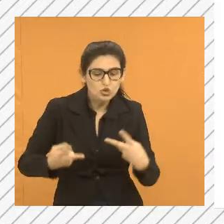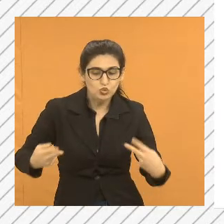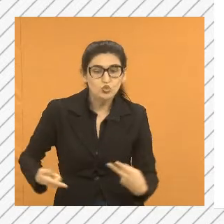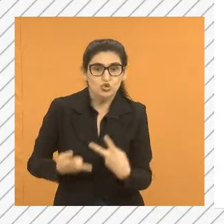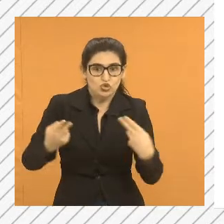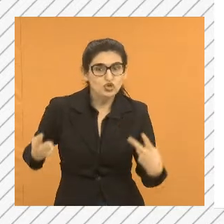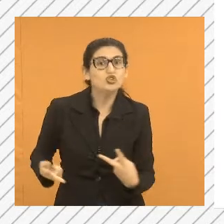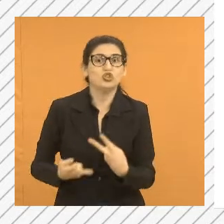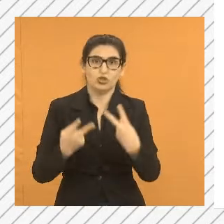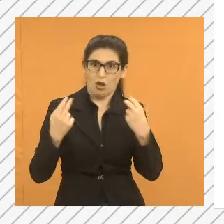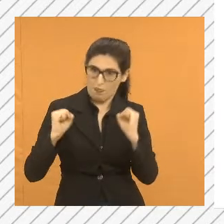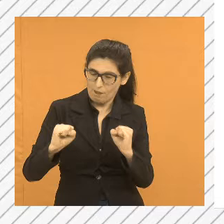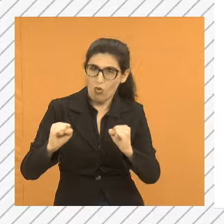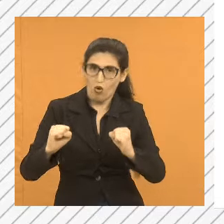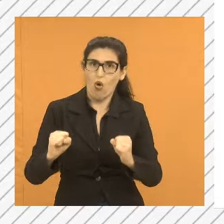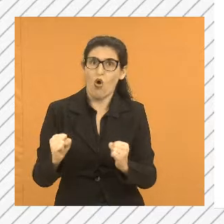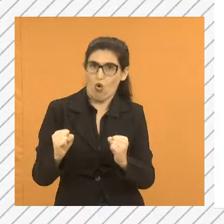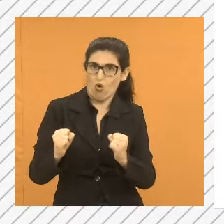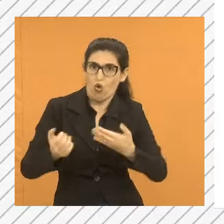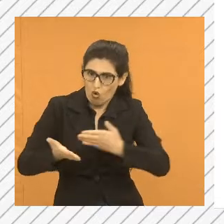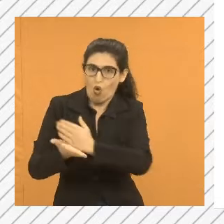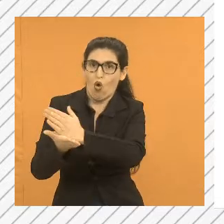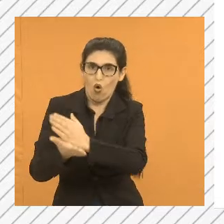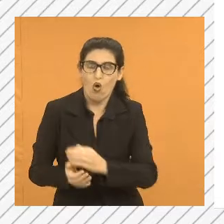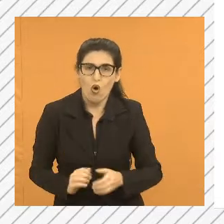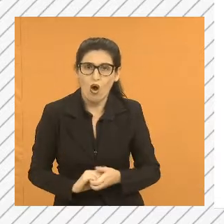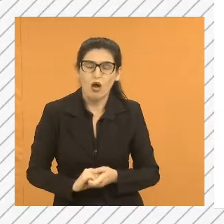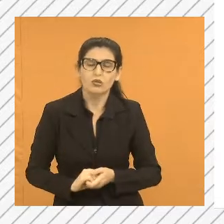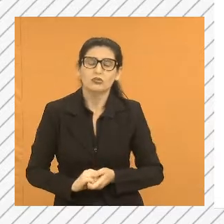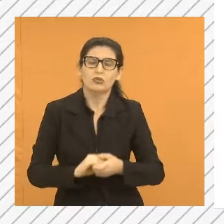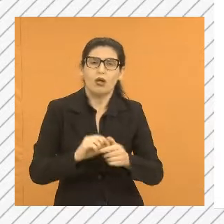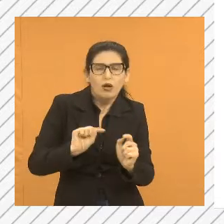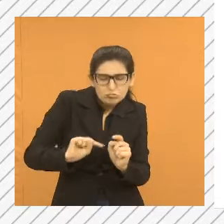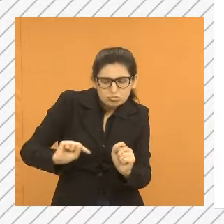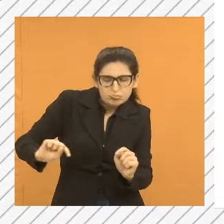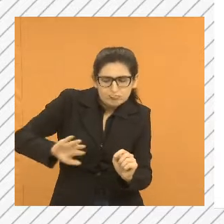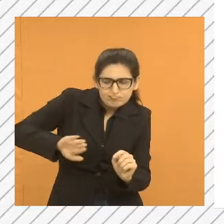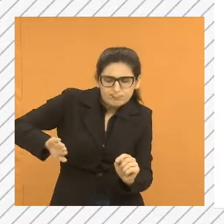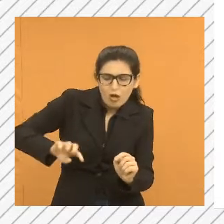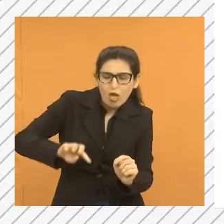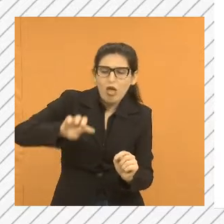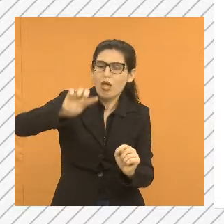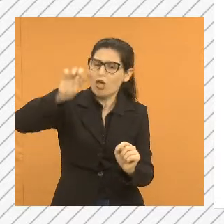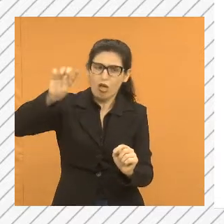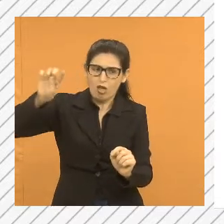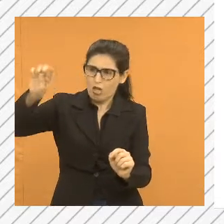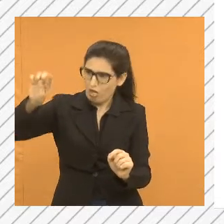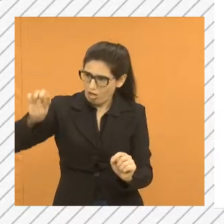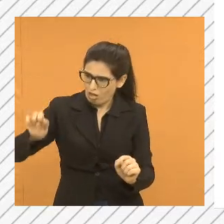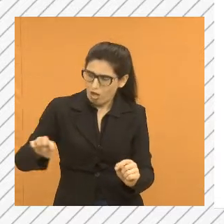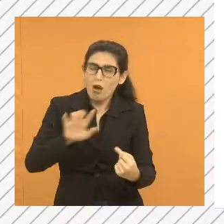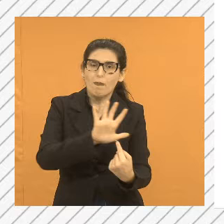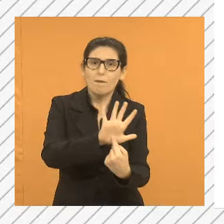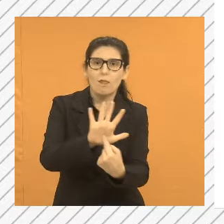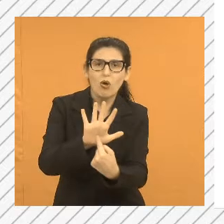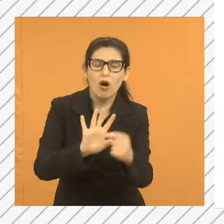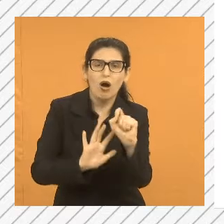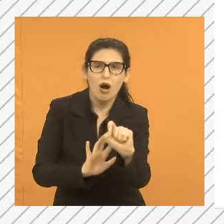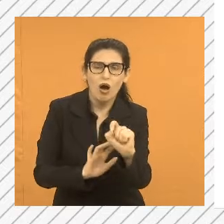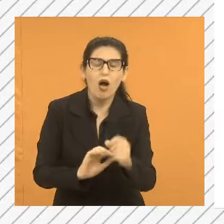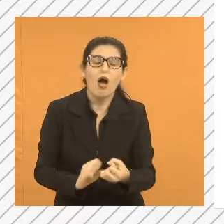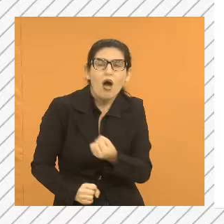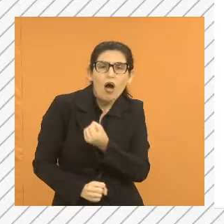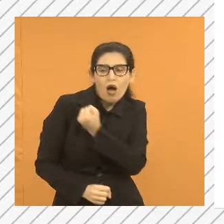complexidade. Na última coluna também, mostrando o